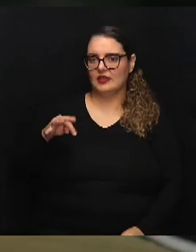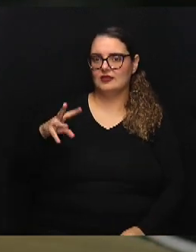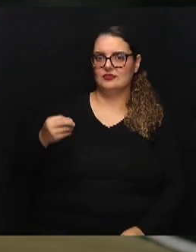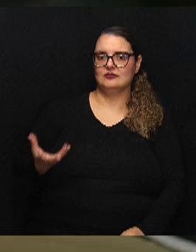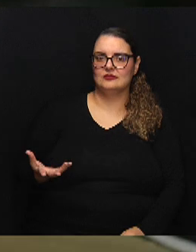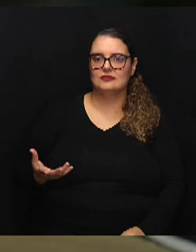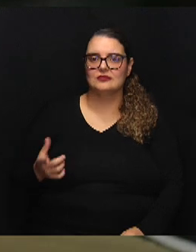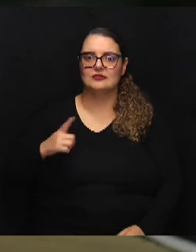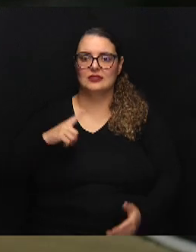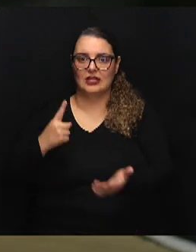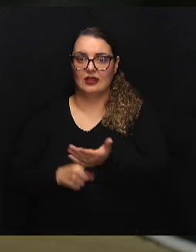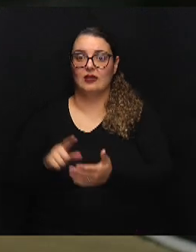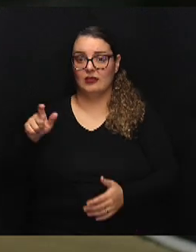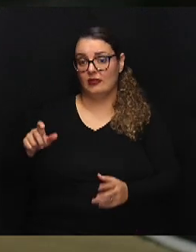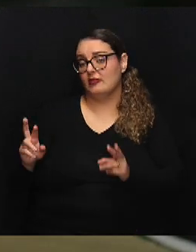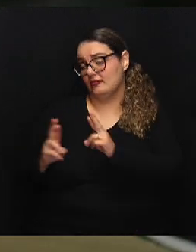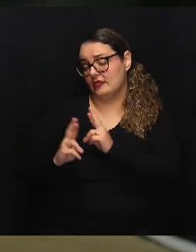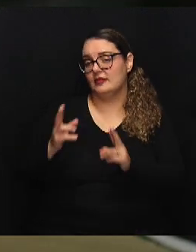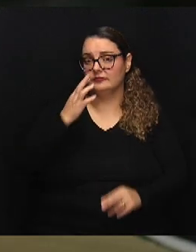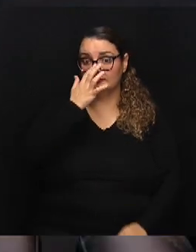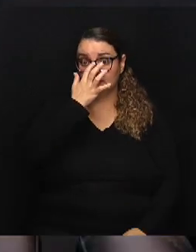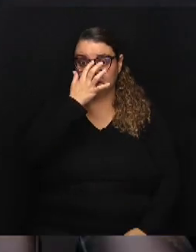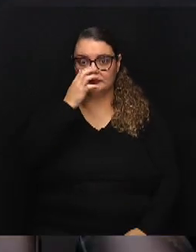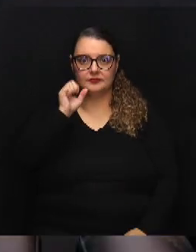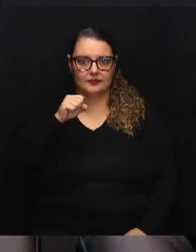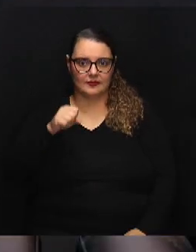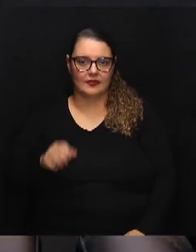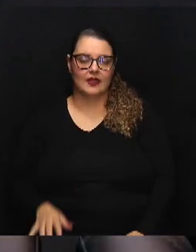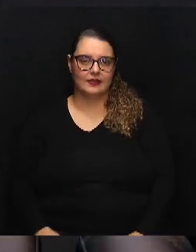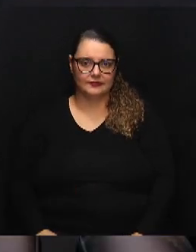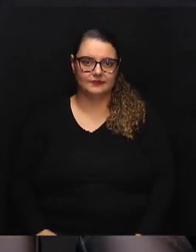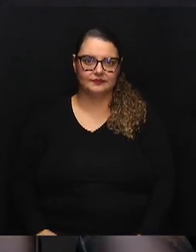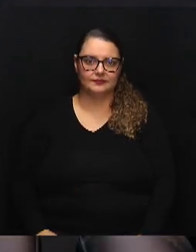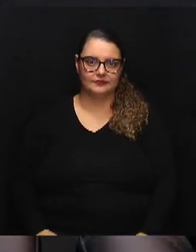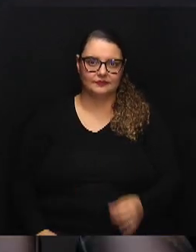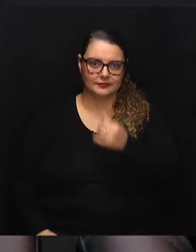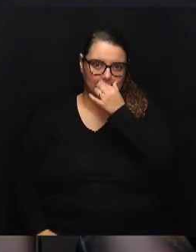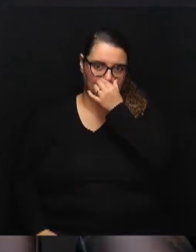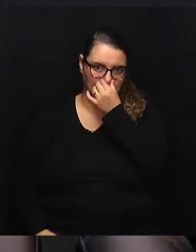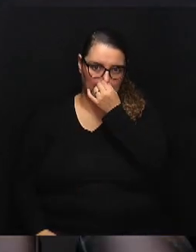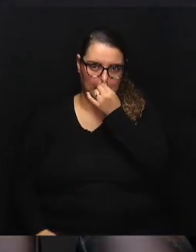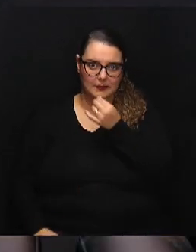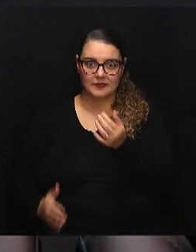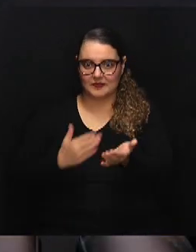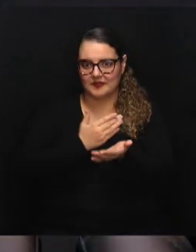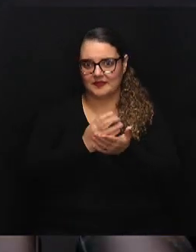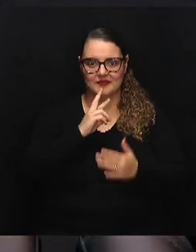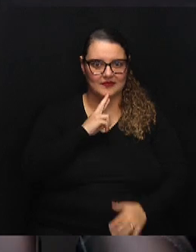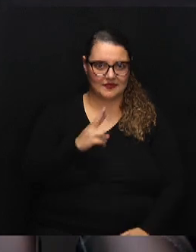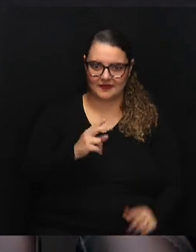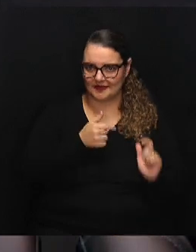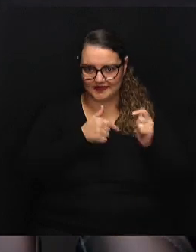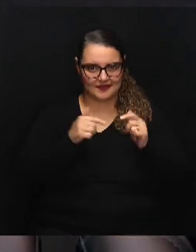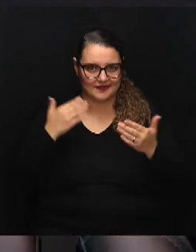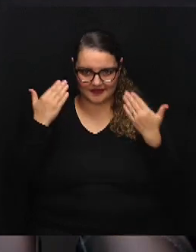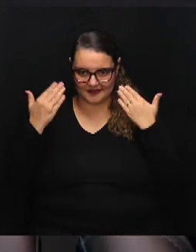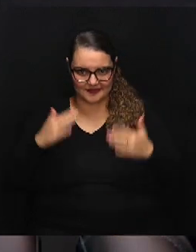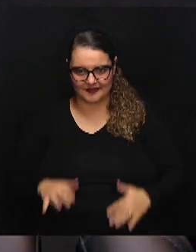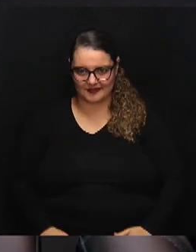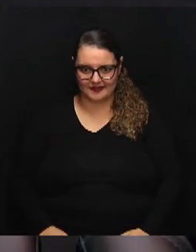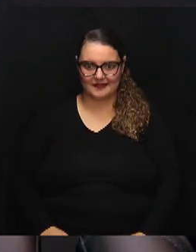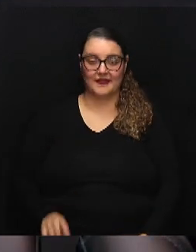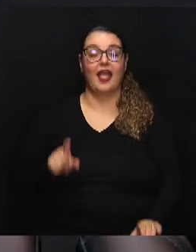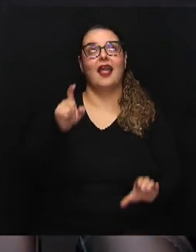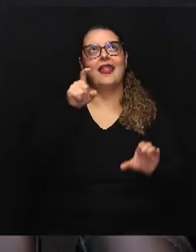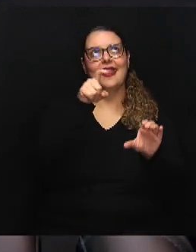um compromisso com aquela relação. Sem dúvidas. E vou começar dando uma resposta clássica de psicólogo, que é falar que